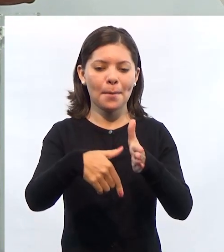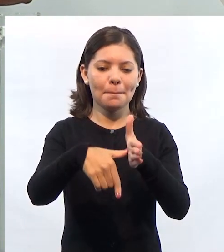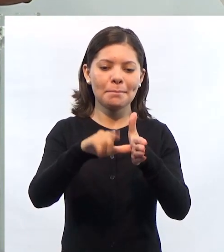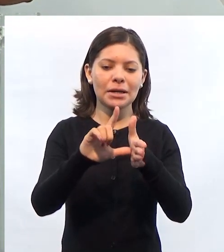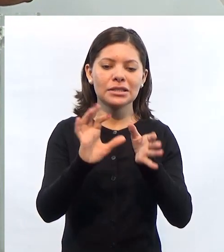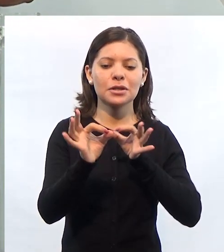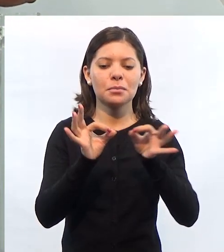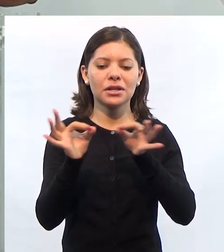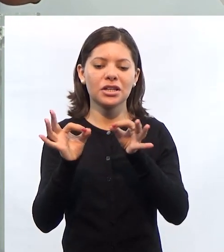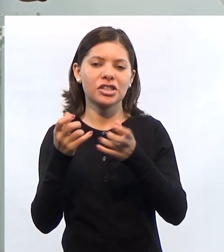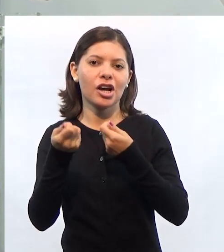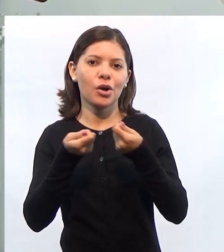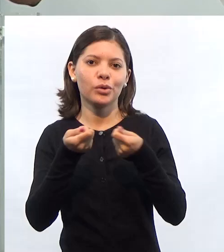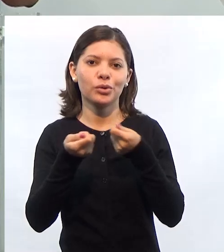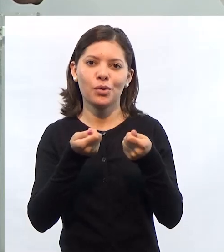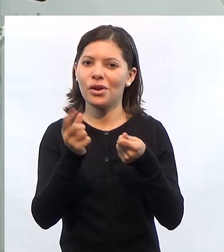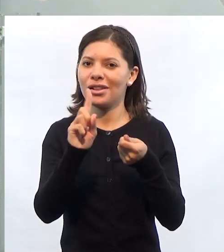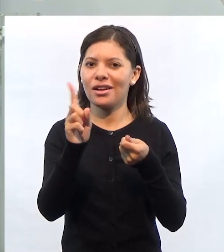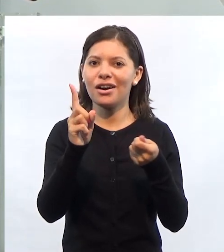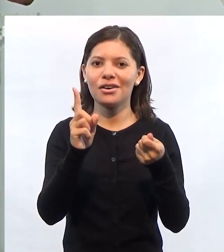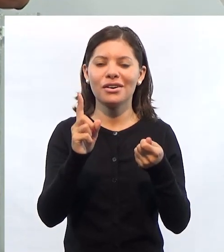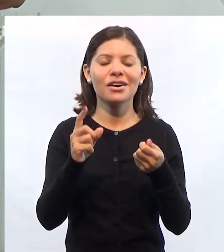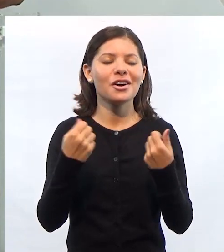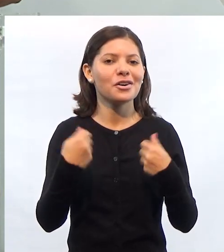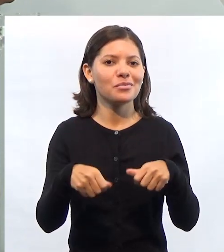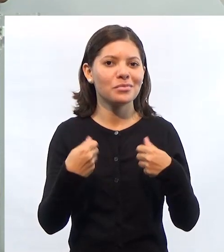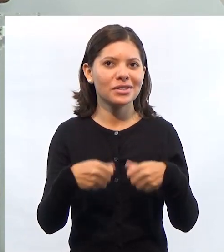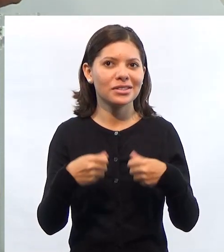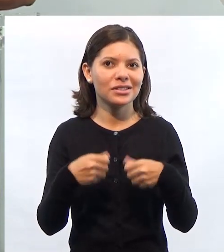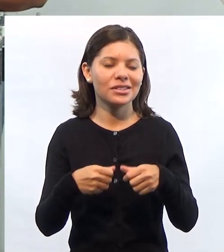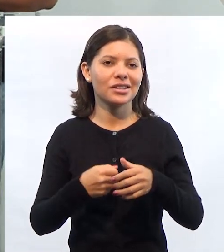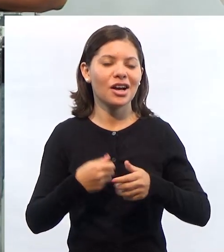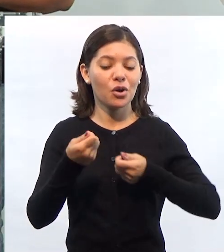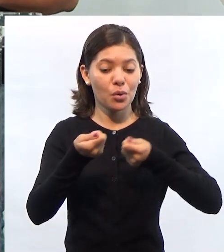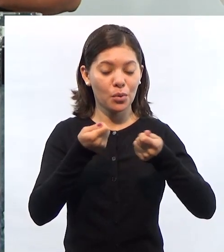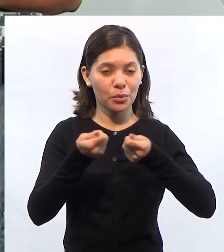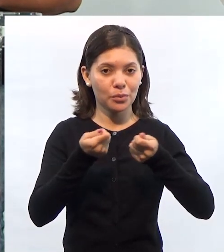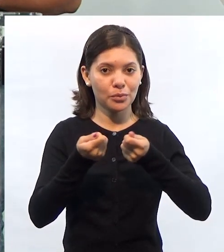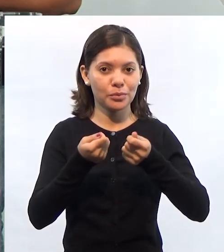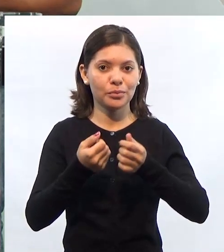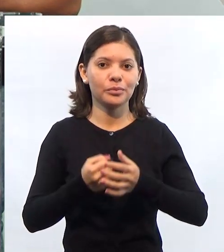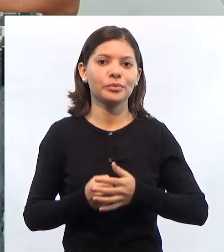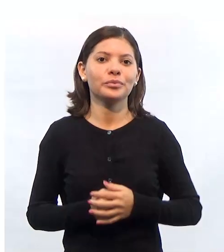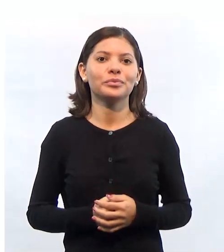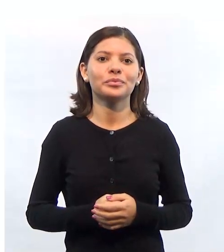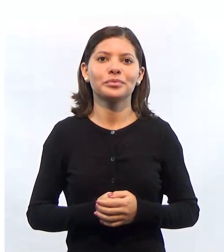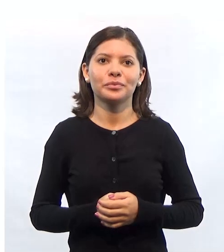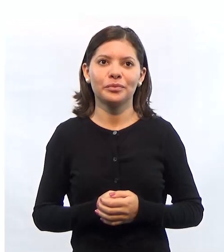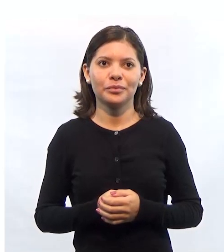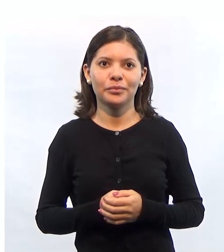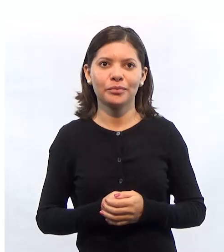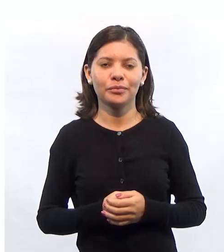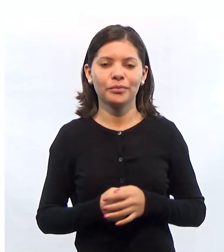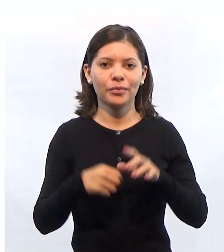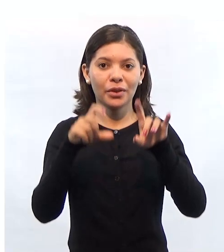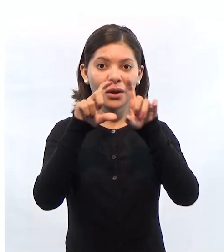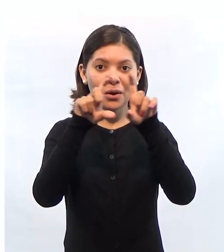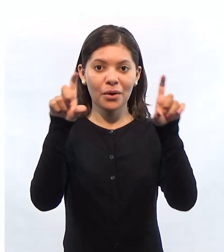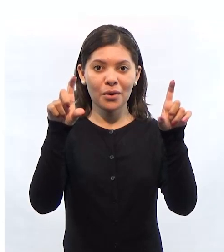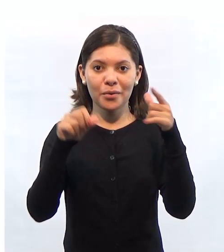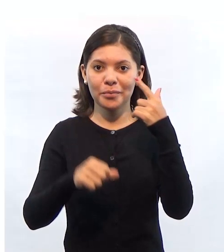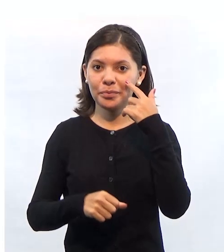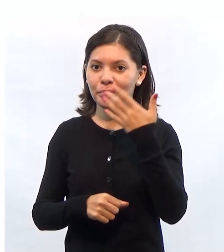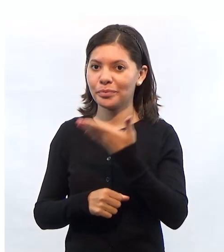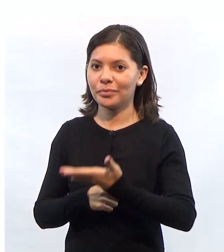é esse controle você também tem que efetivamente realizar esse controle da produção o controle da